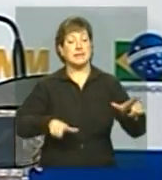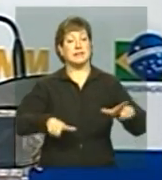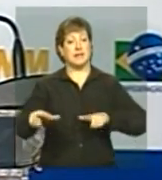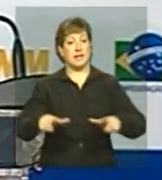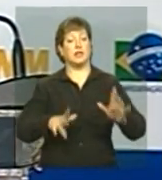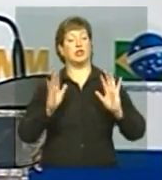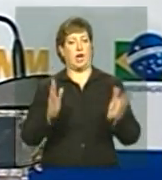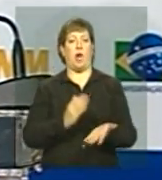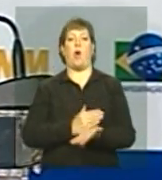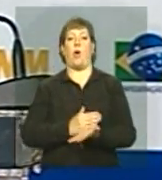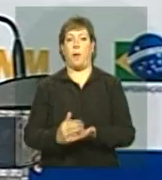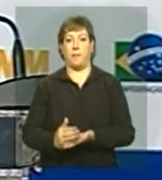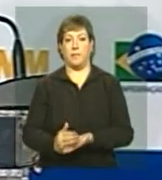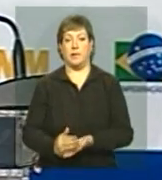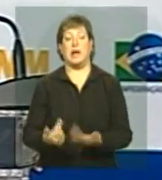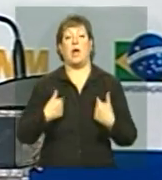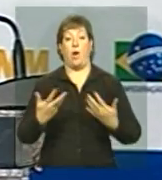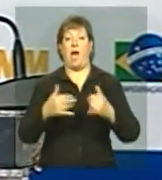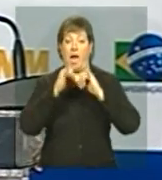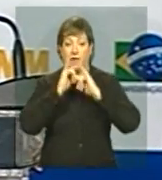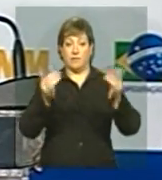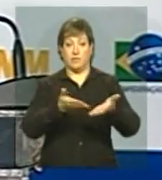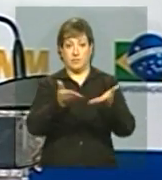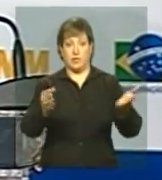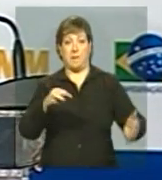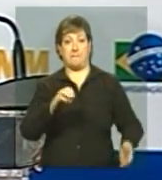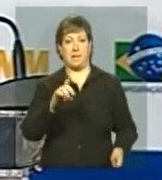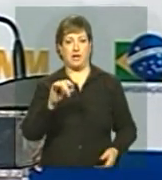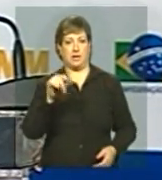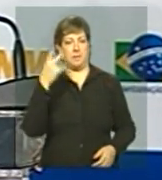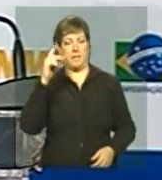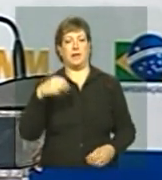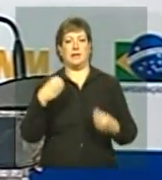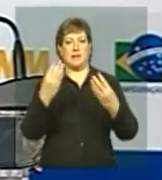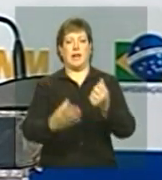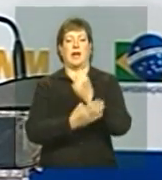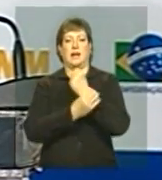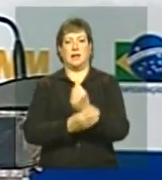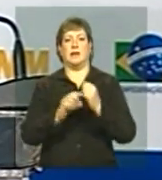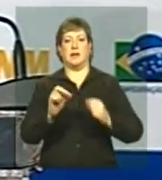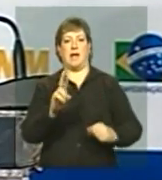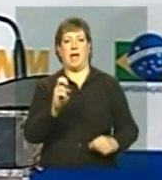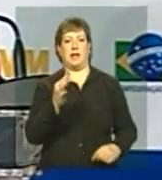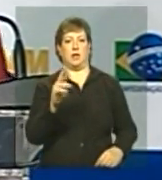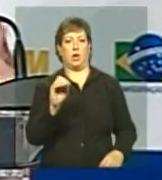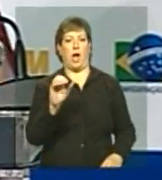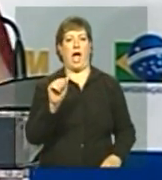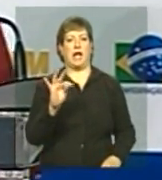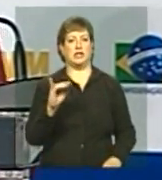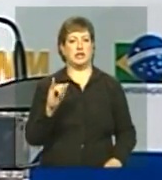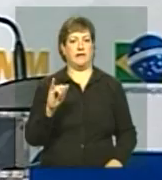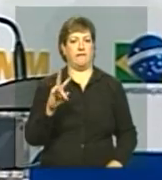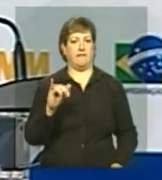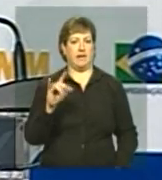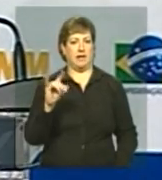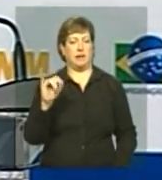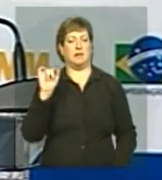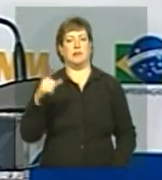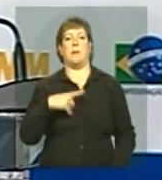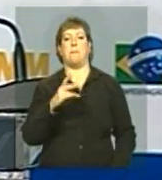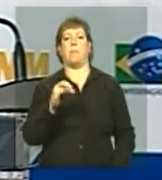já começou. Eu quero anunciar que as medidas para garantir a retroatividade da Portaria